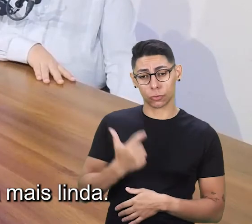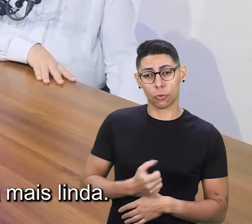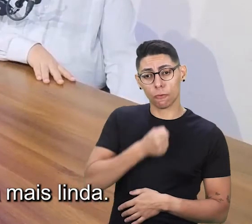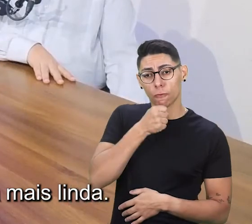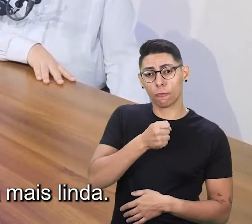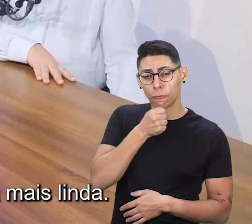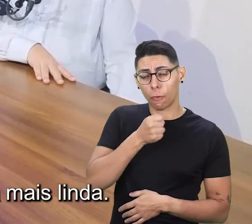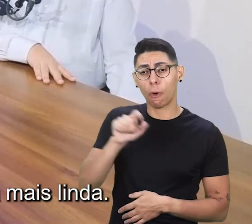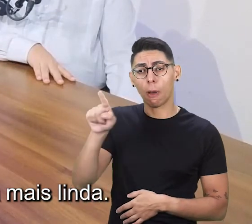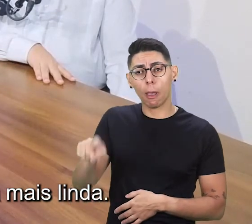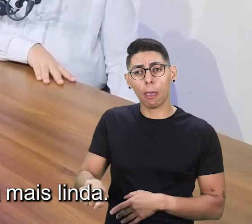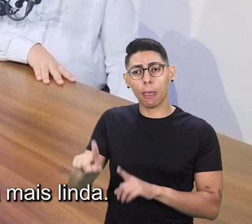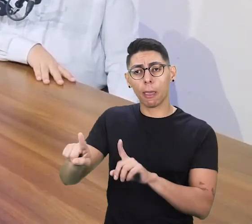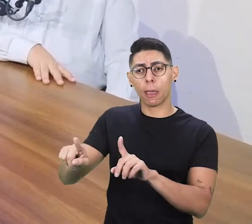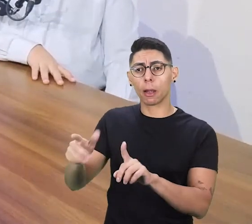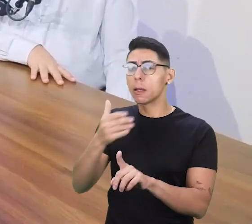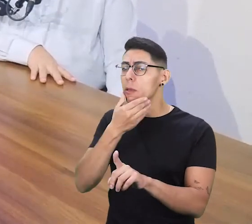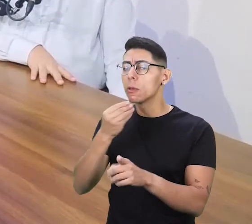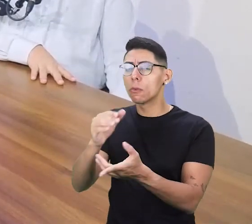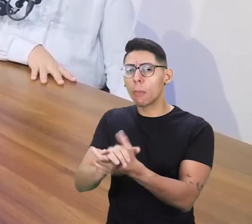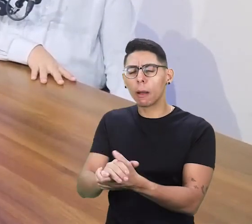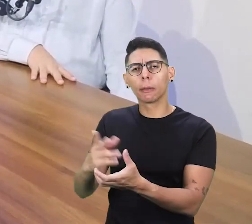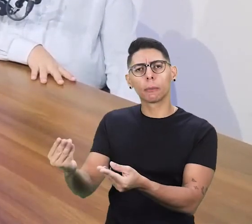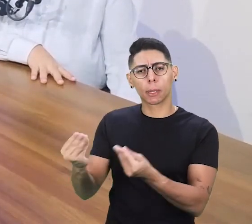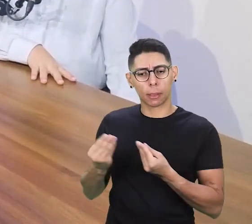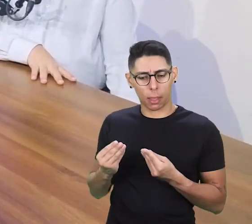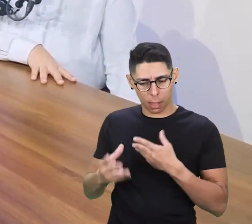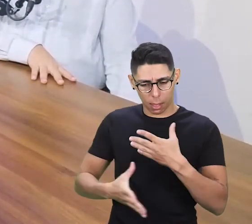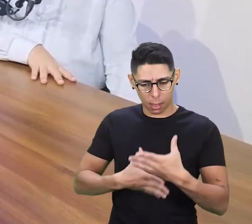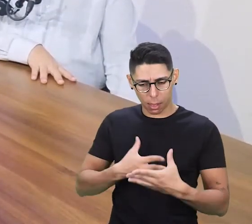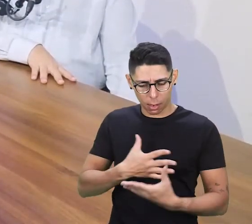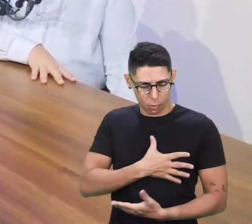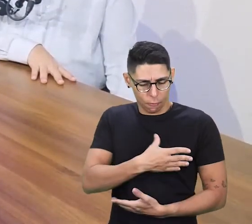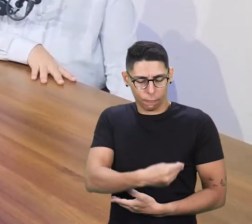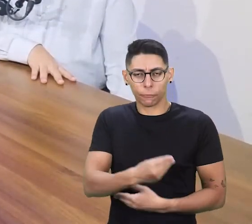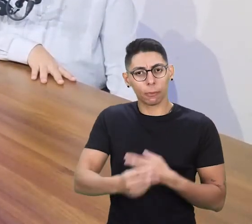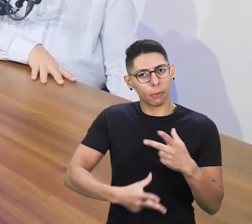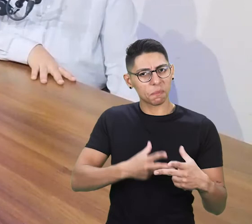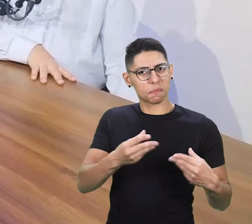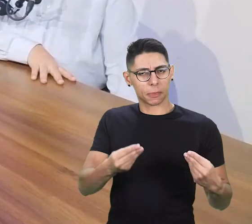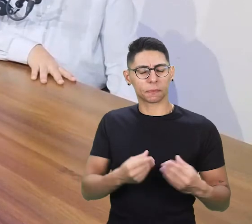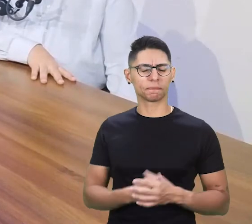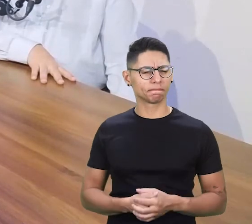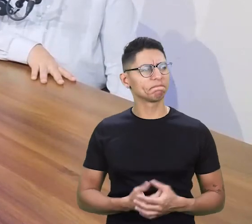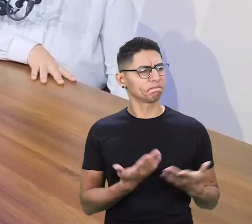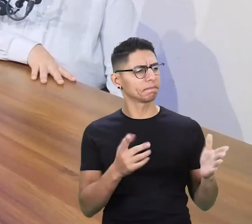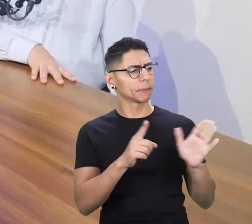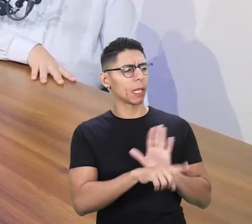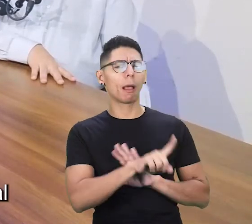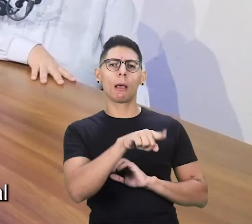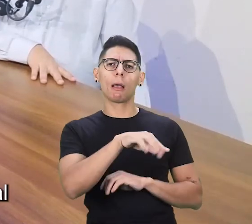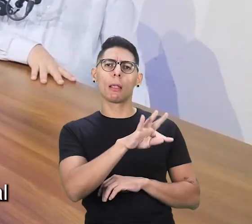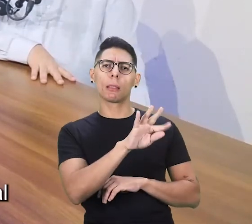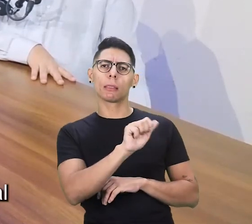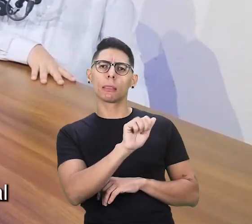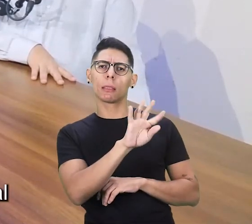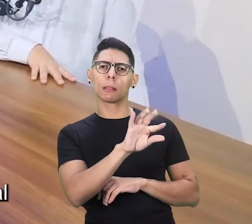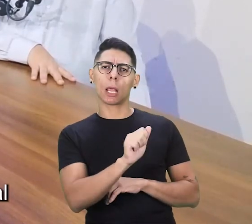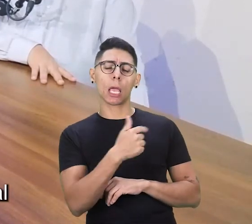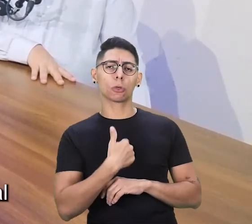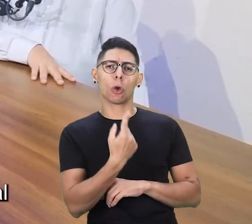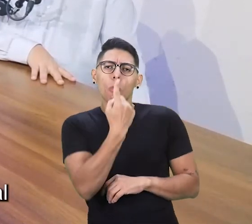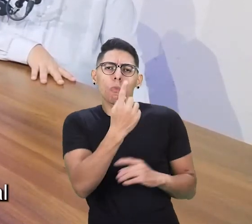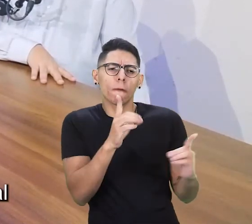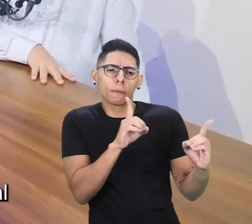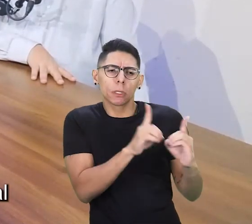deram esse presente, essa coisa assim. mais. Sim, a Tatá, Cláudia, na vida. Eu só tive com a Tatá